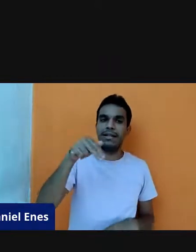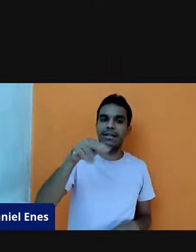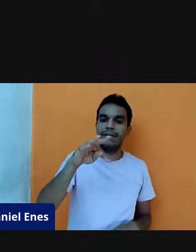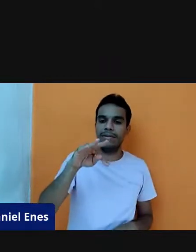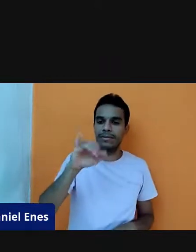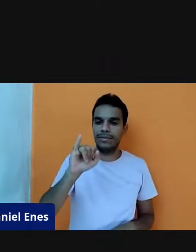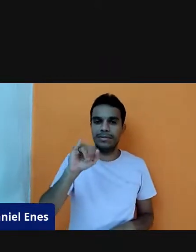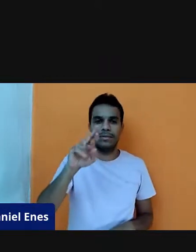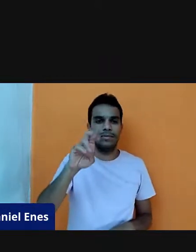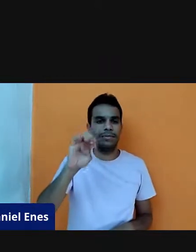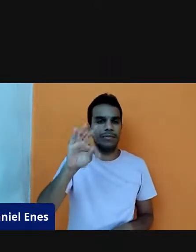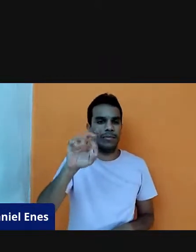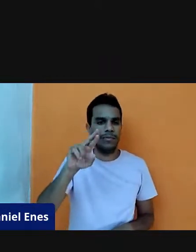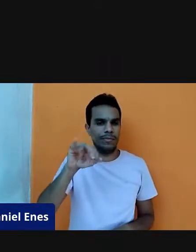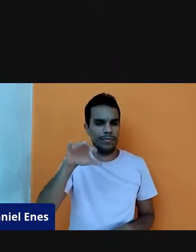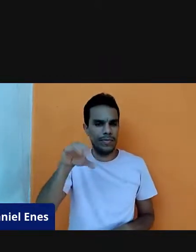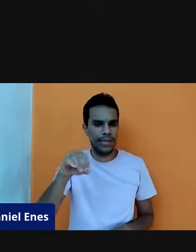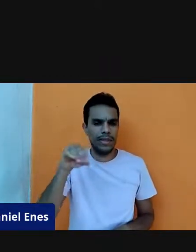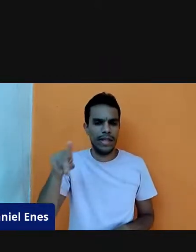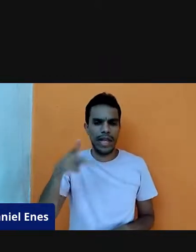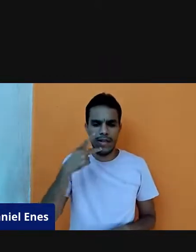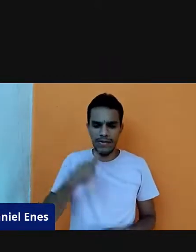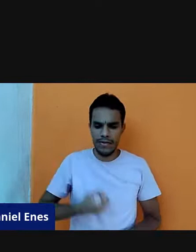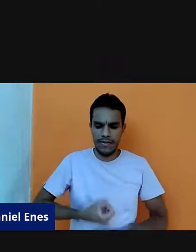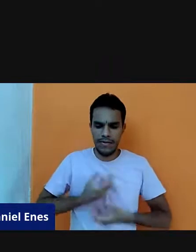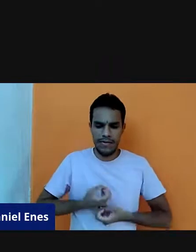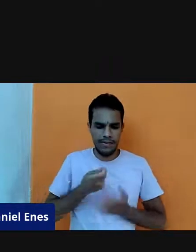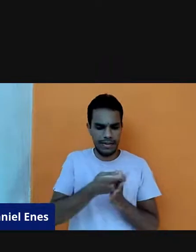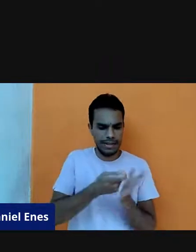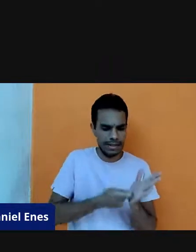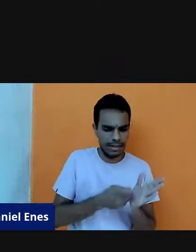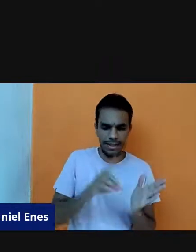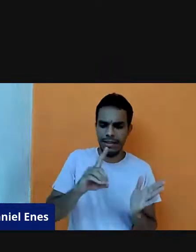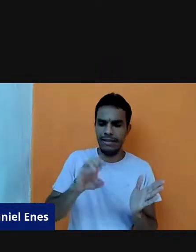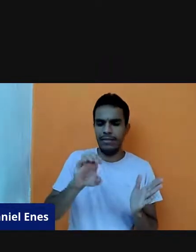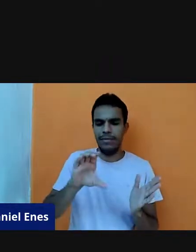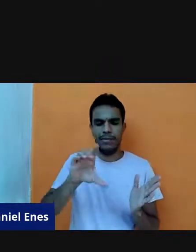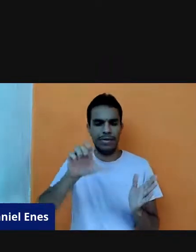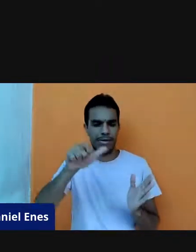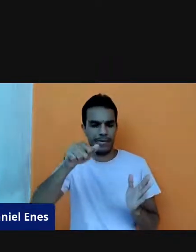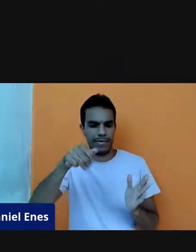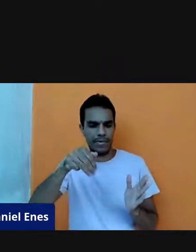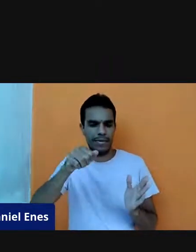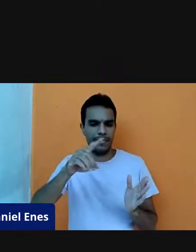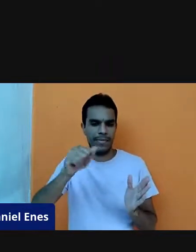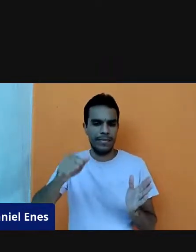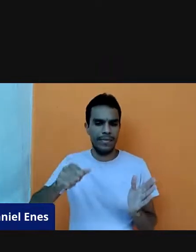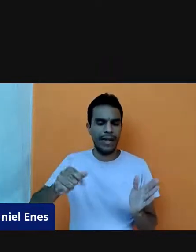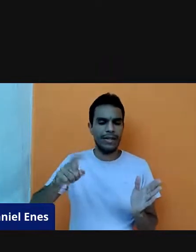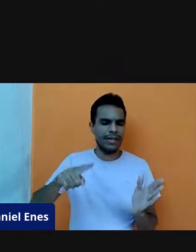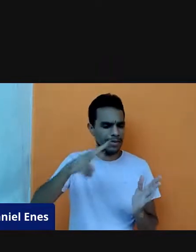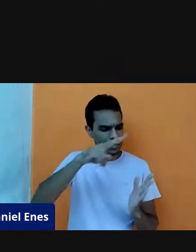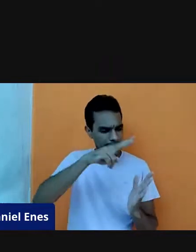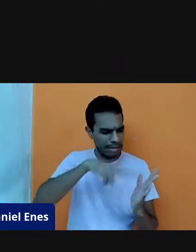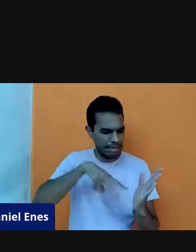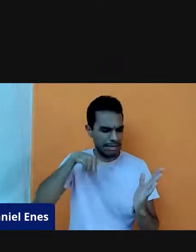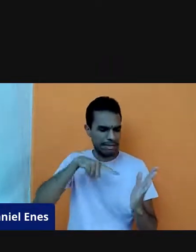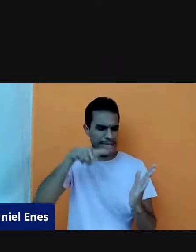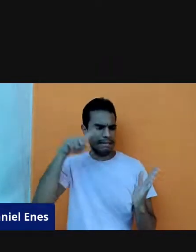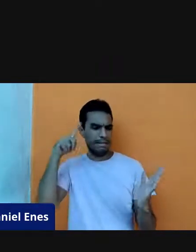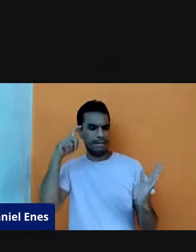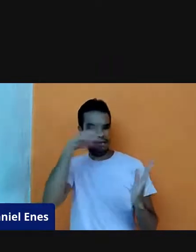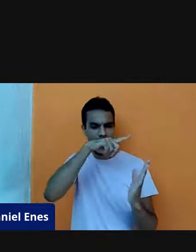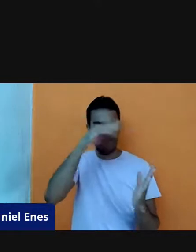uma poesia que não fosse declamada, mas uma poesia que fosse feita para ser lida e que fosse difícil. Então, ele vai ser um